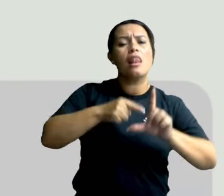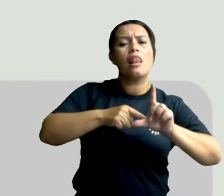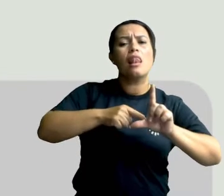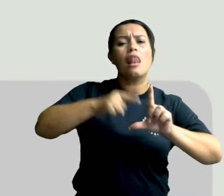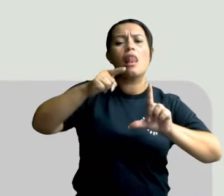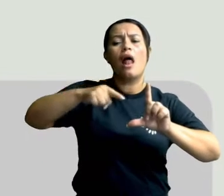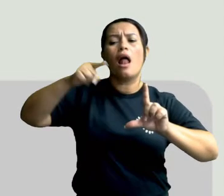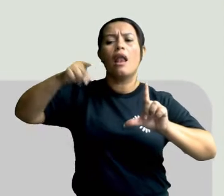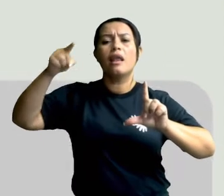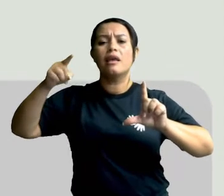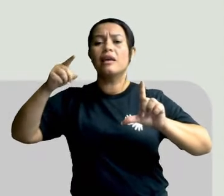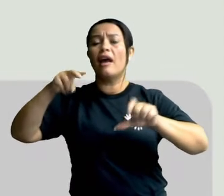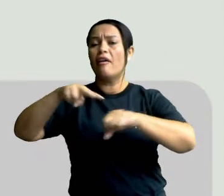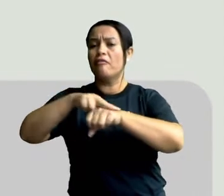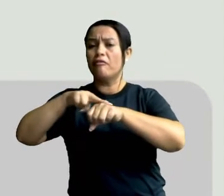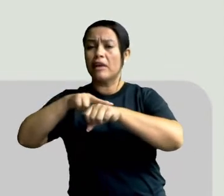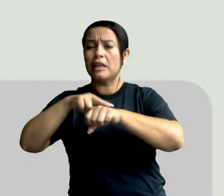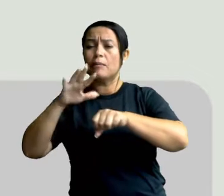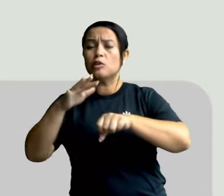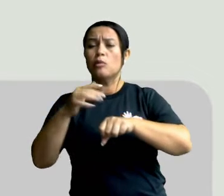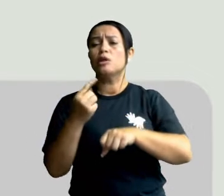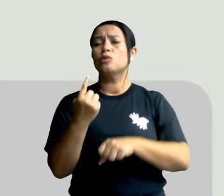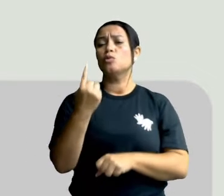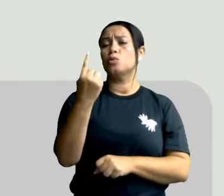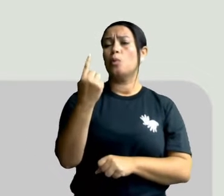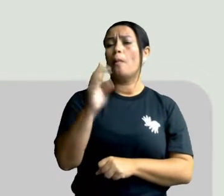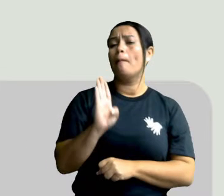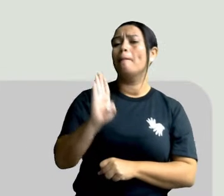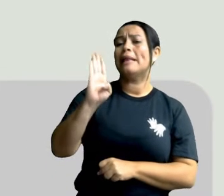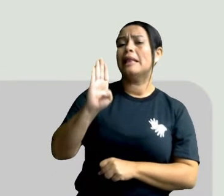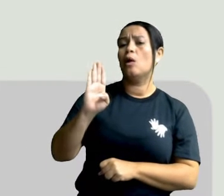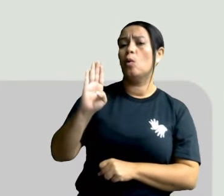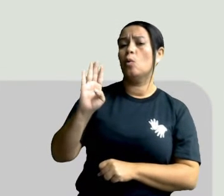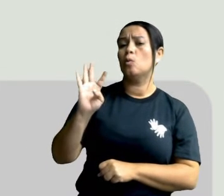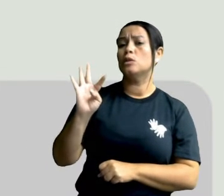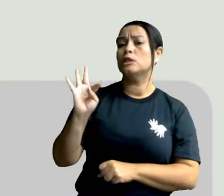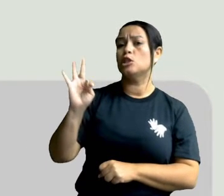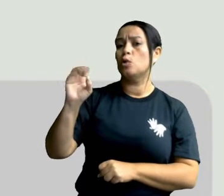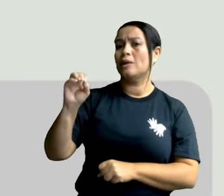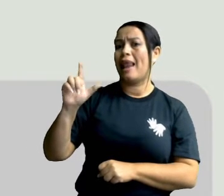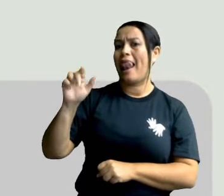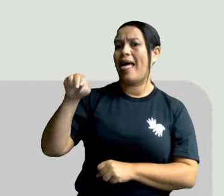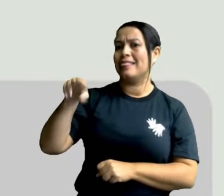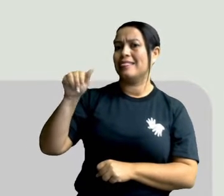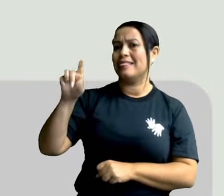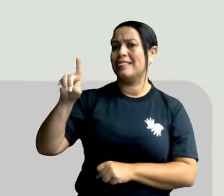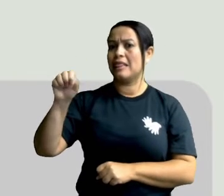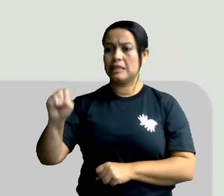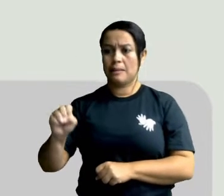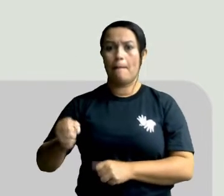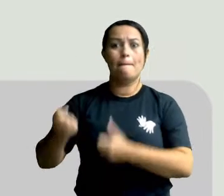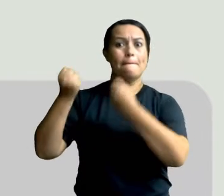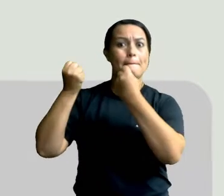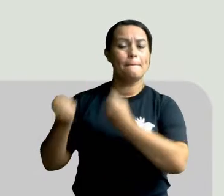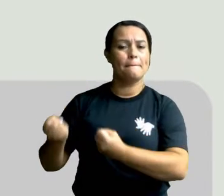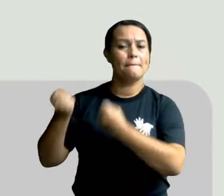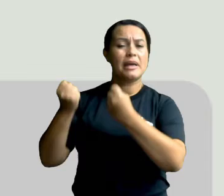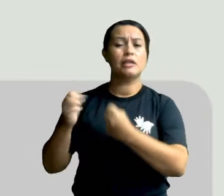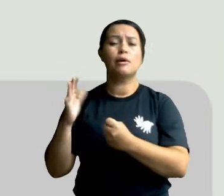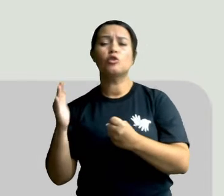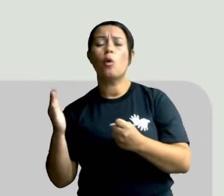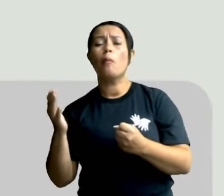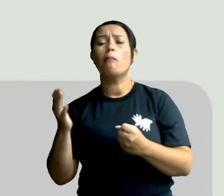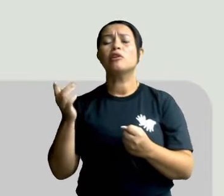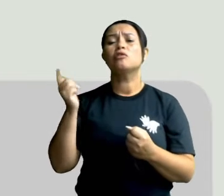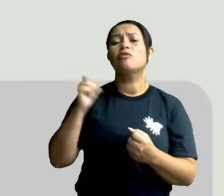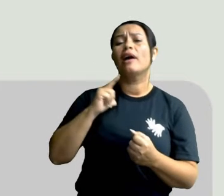um pouco menor que 1 bilhão de toneladas em 1961, ele vai alcançar quase